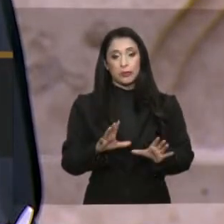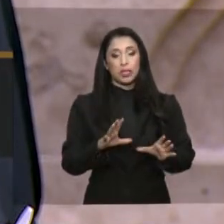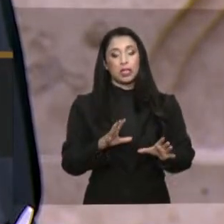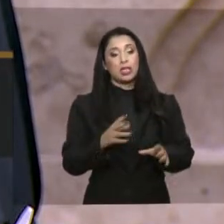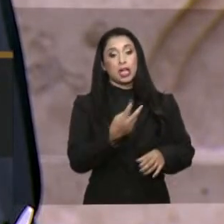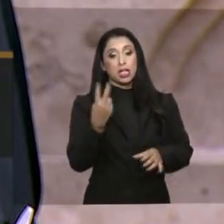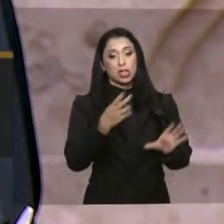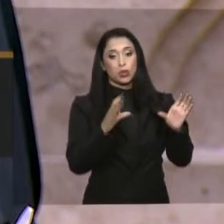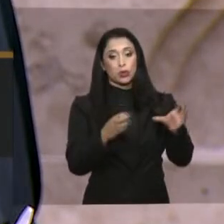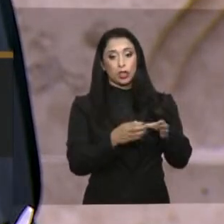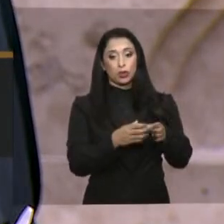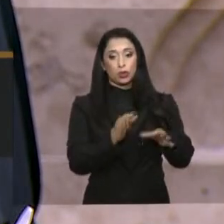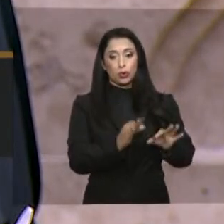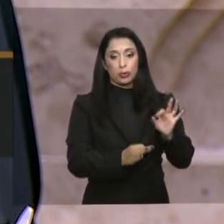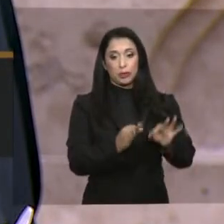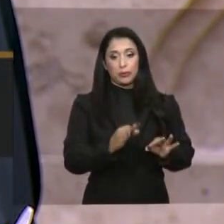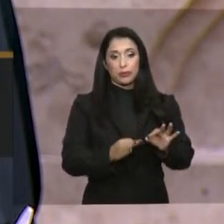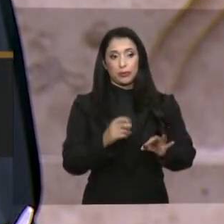desse empate,